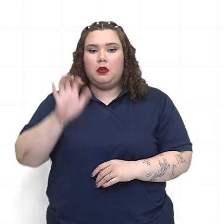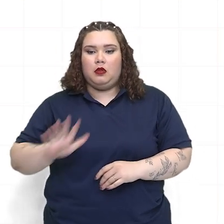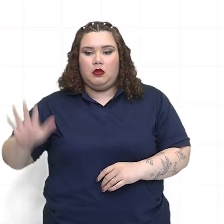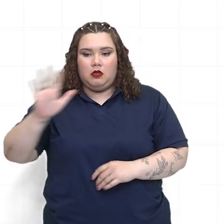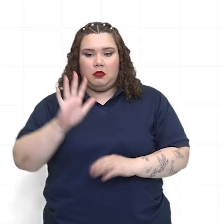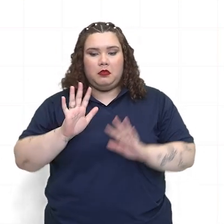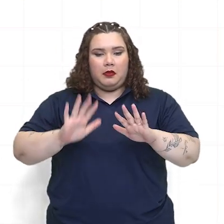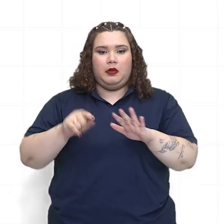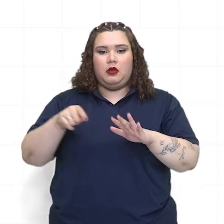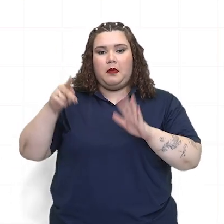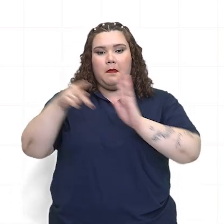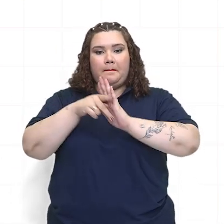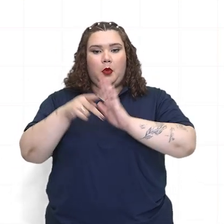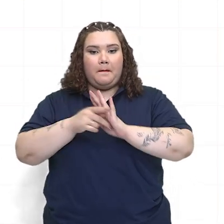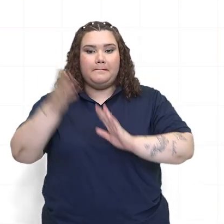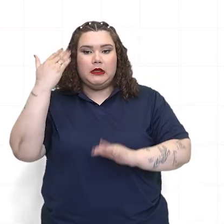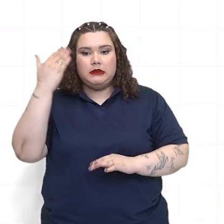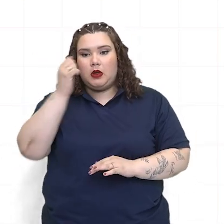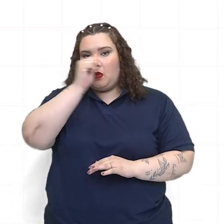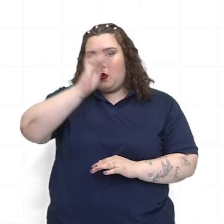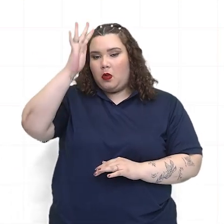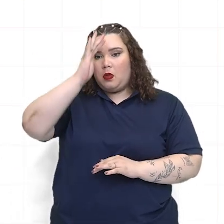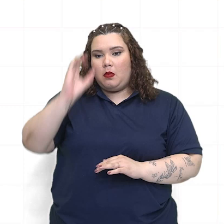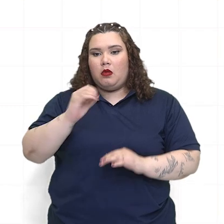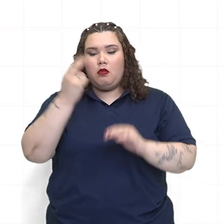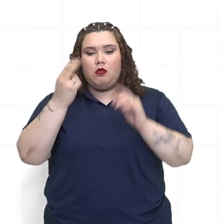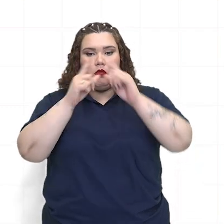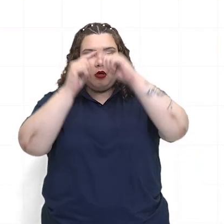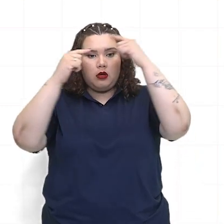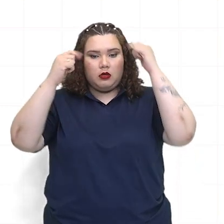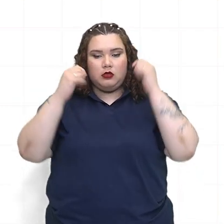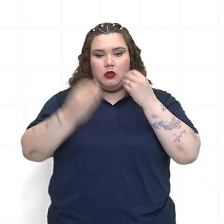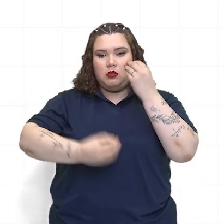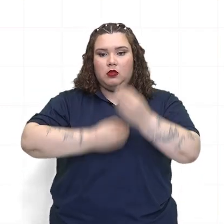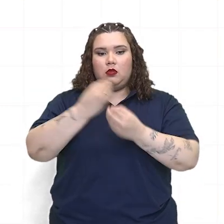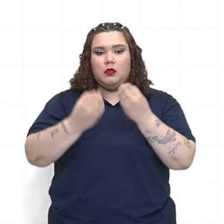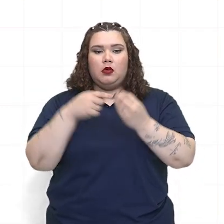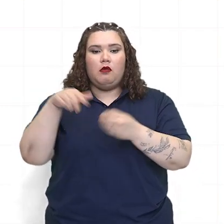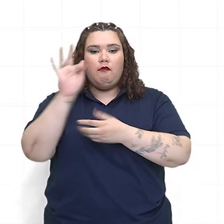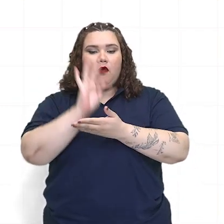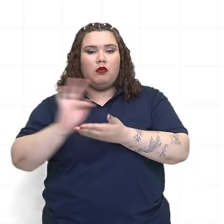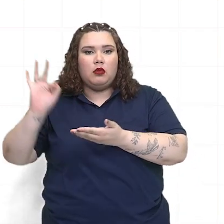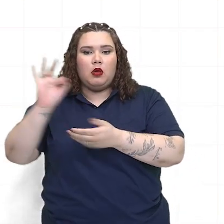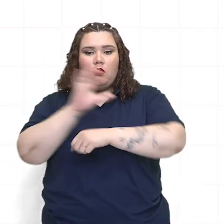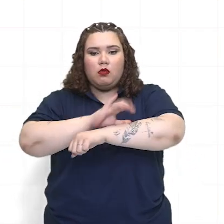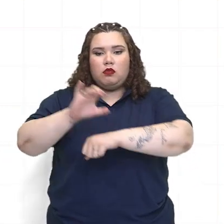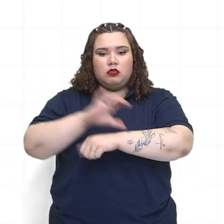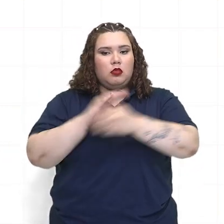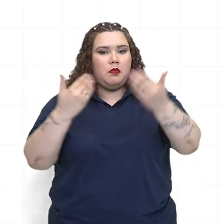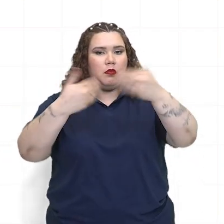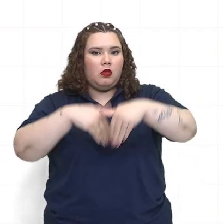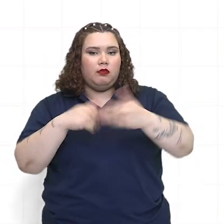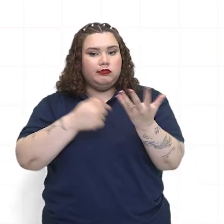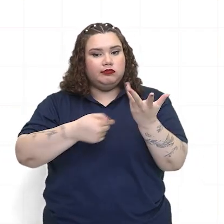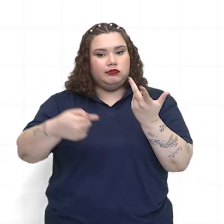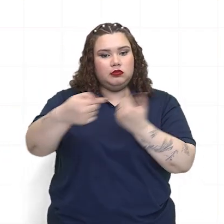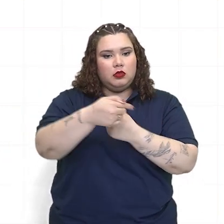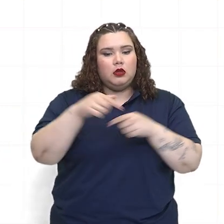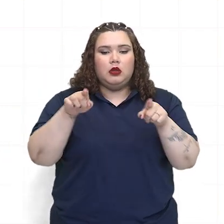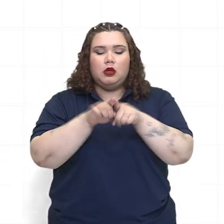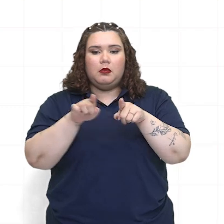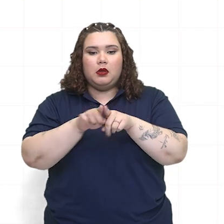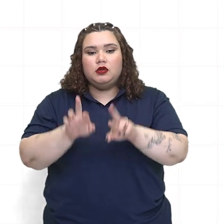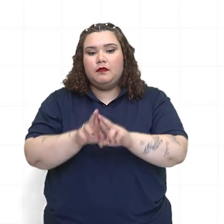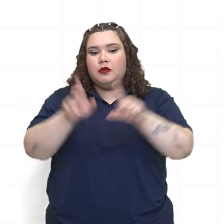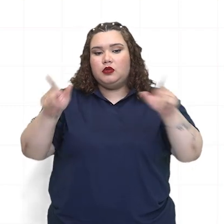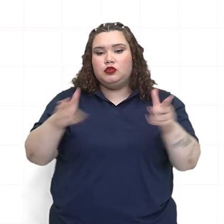A instituição que conhecemos atualmente, com as suas faculdades, cursos, exames e títulos, assim